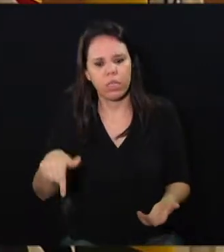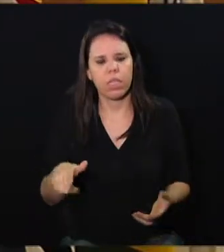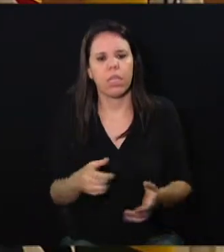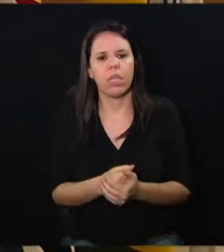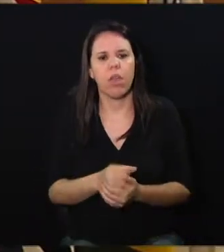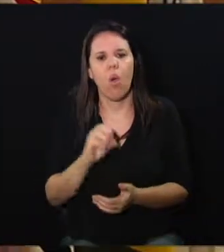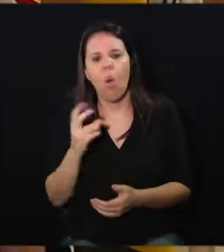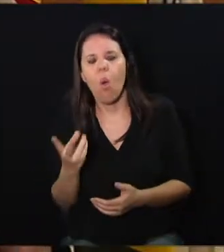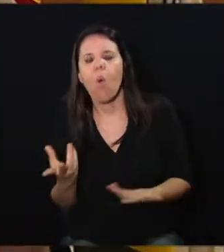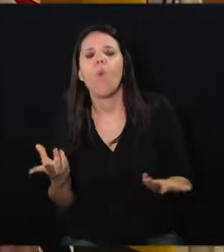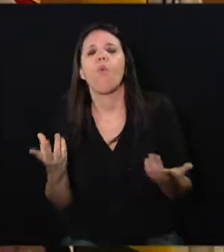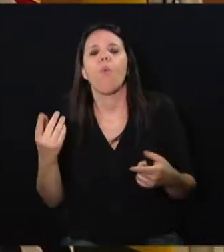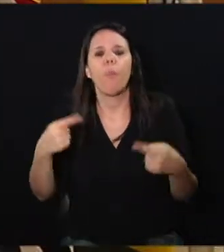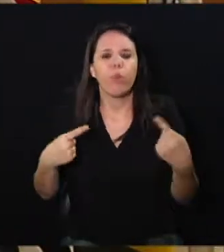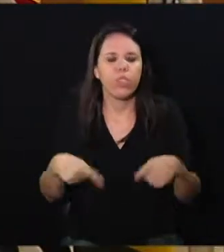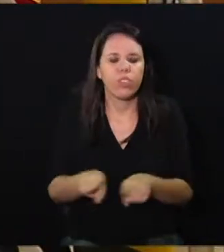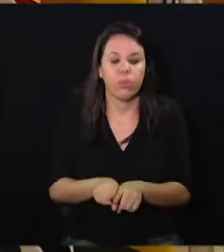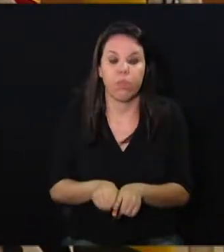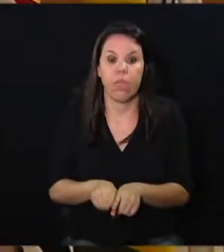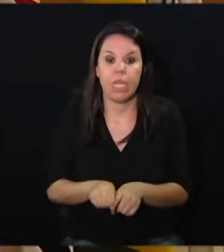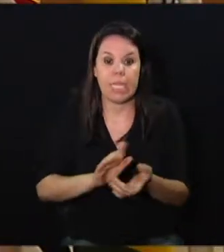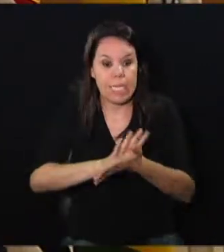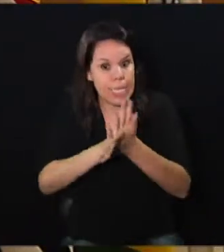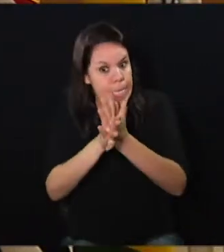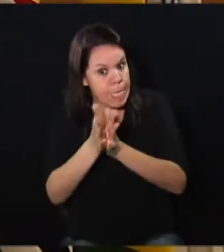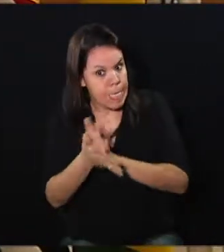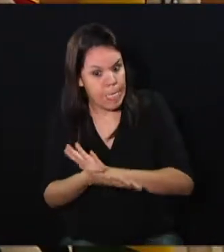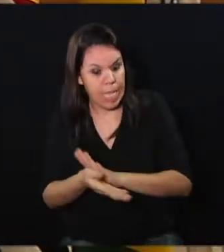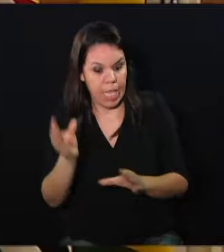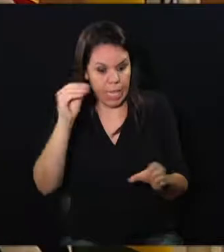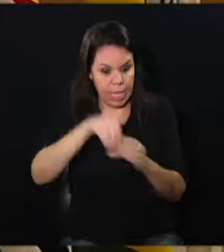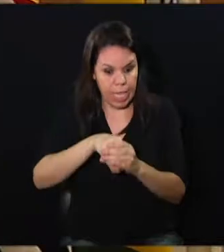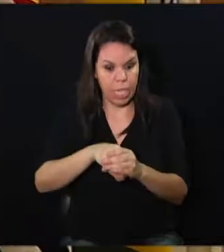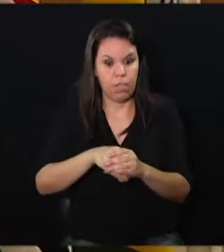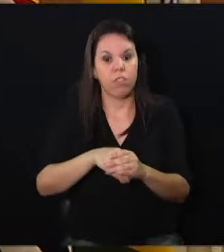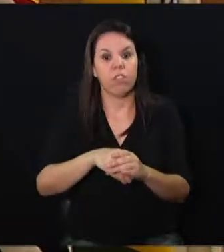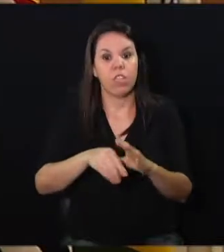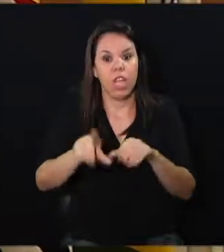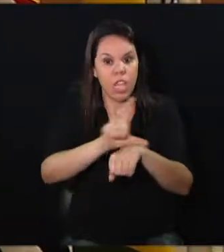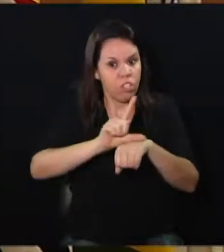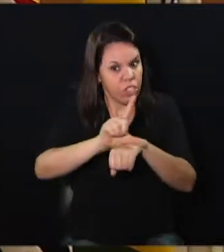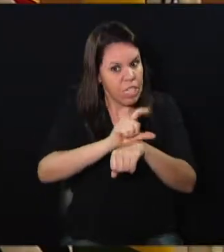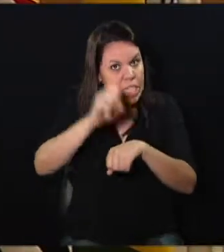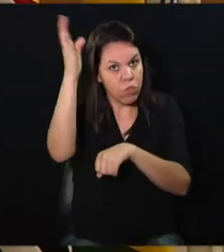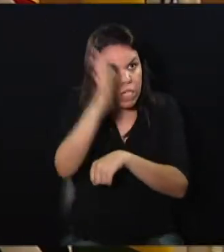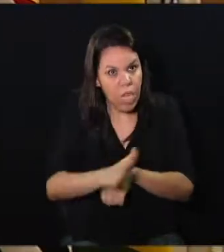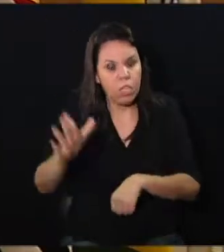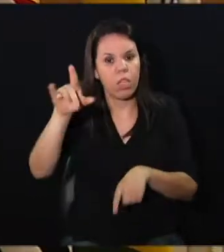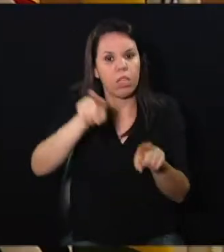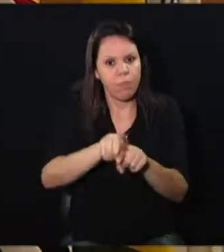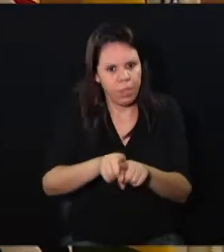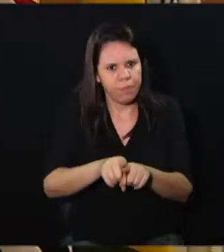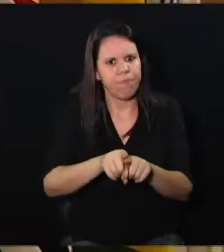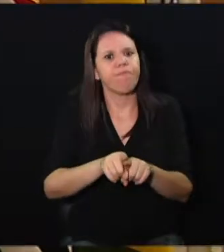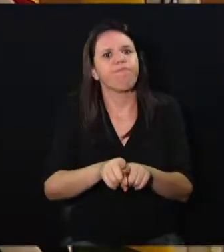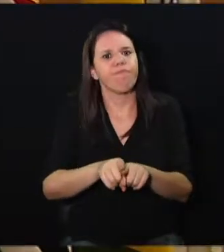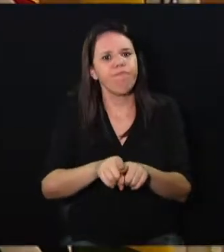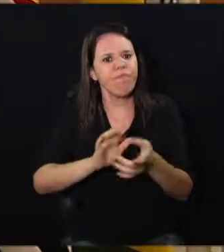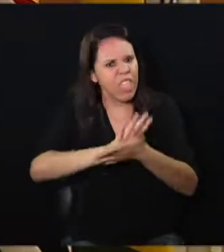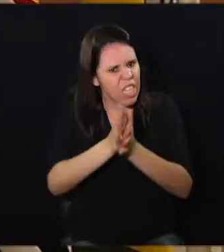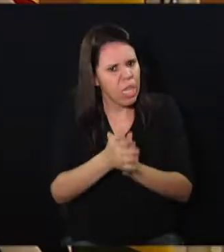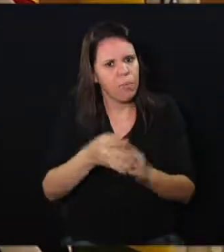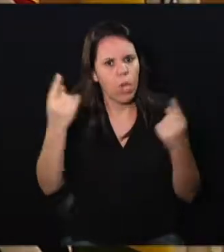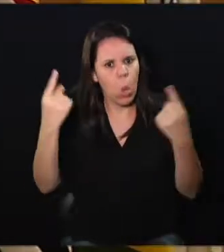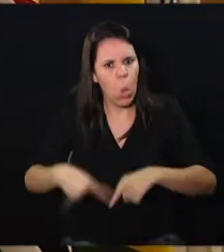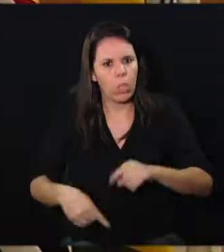STF, que os crimes de racismo previstos na legislação nacional se estendem também aos crimes de homofobia, nós queremos